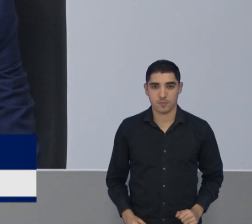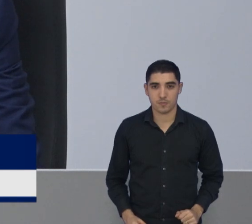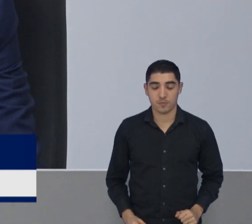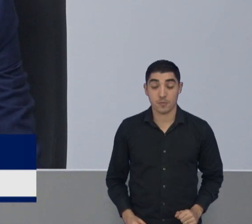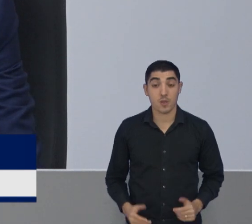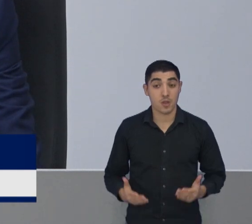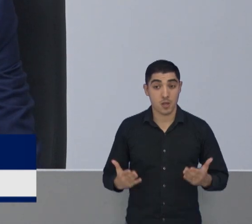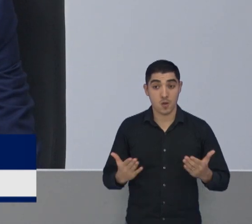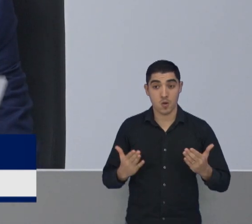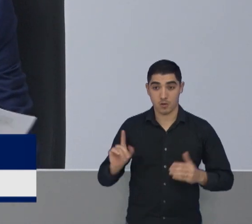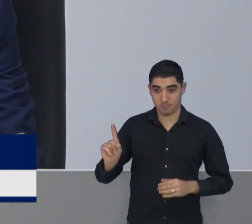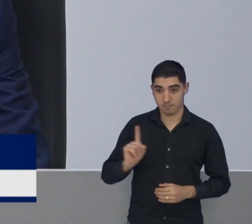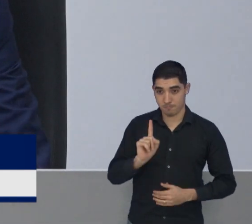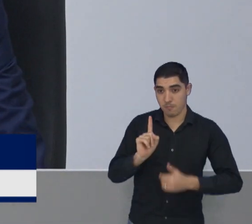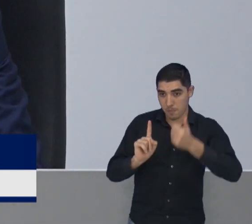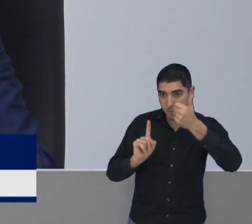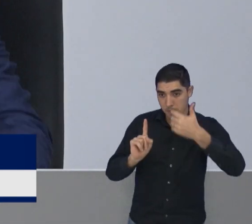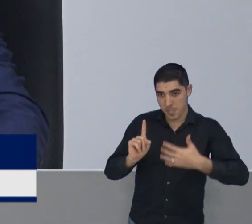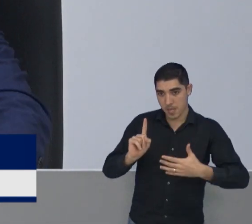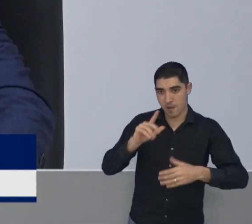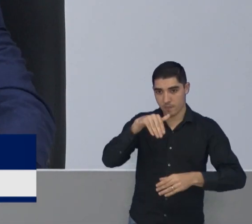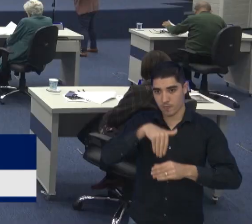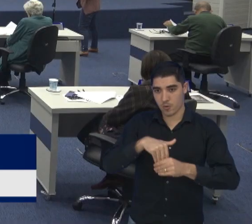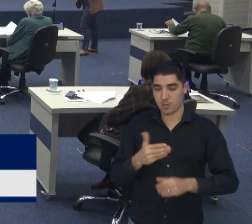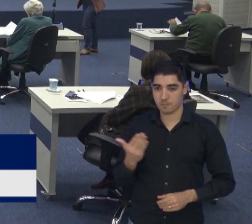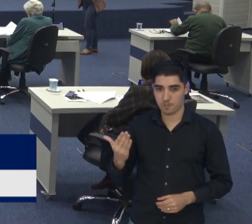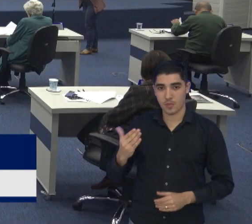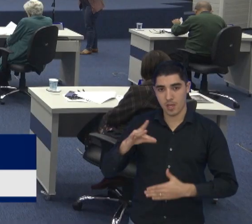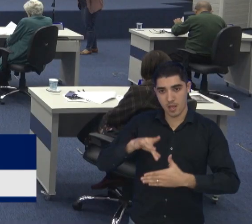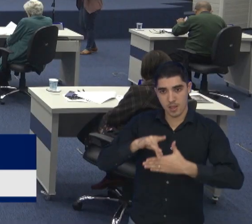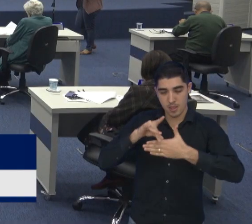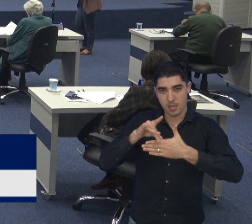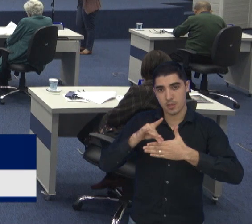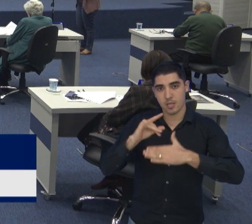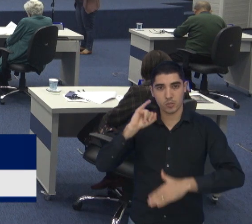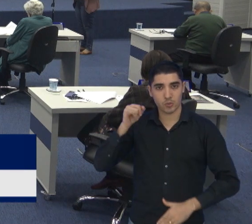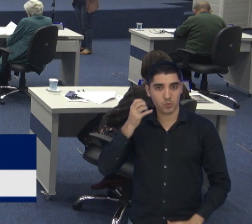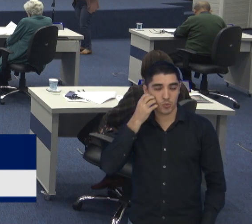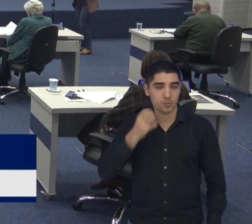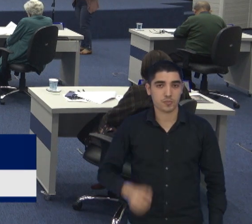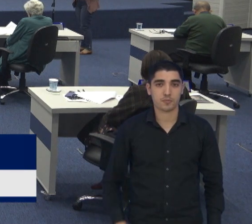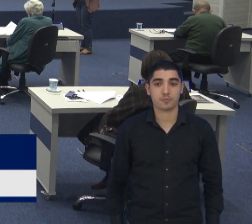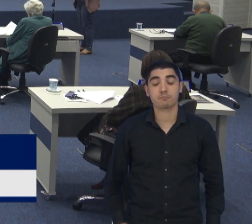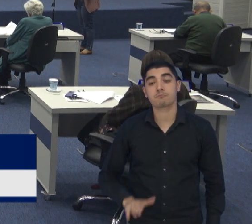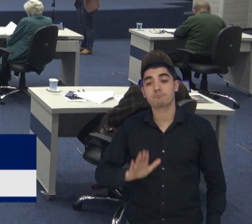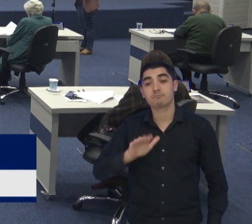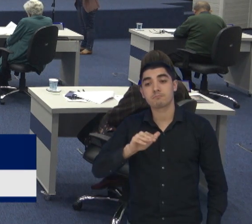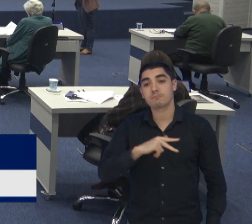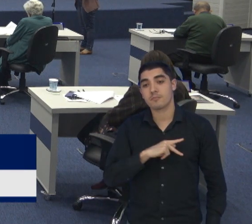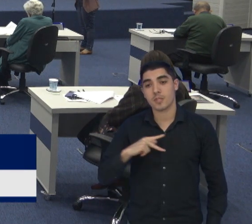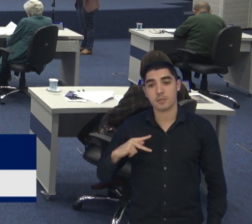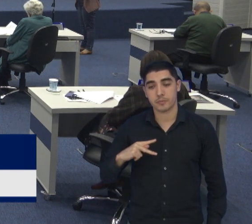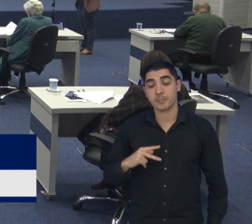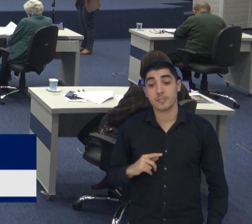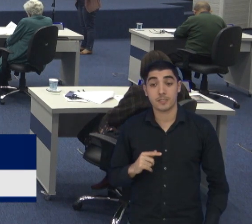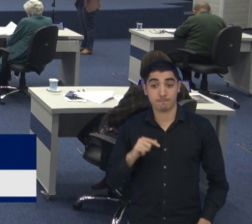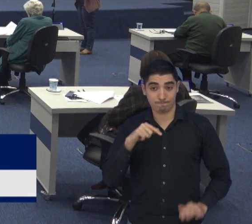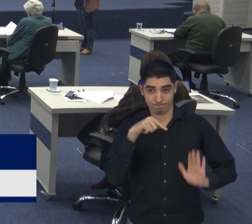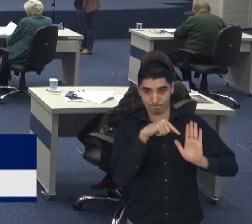Encaminhamento de votação, a líder Juliana Fraga. Senhor presidente, esse